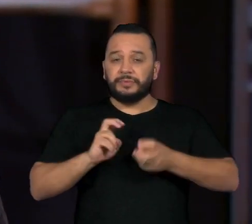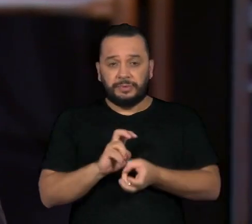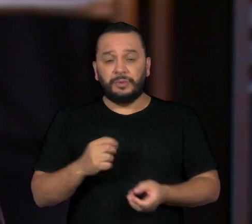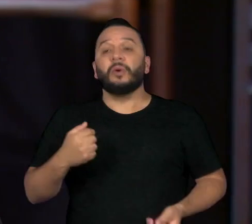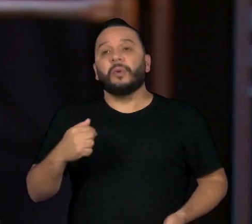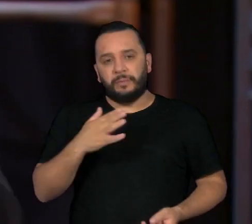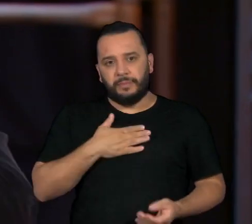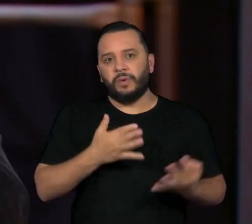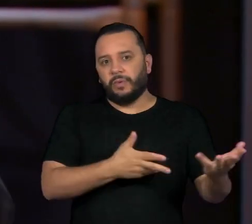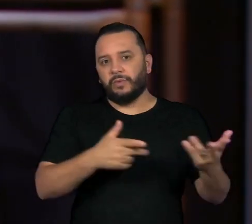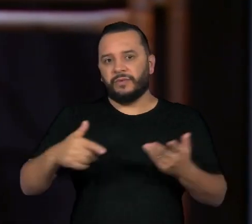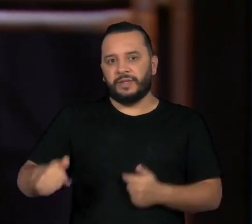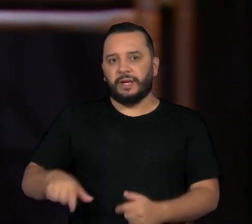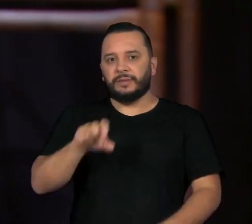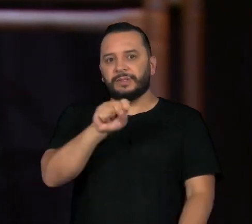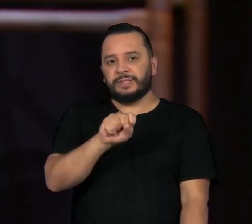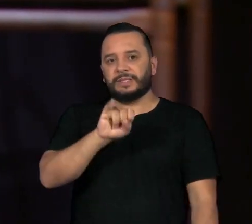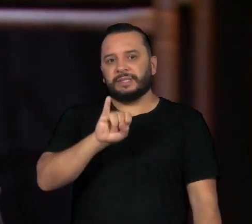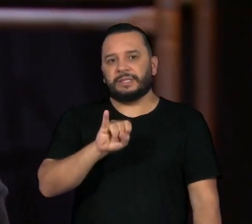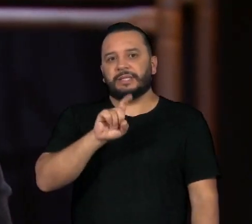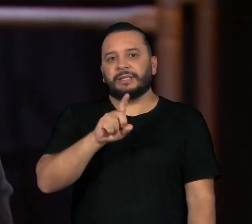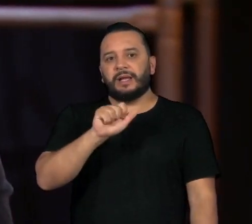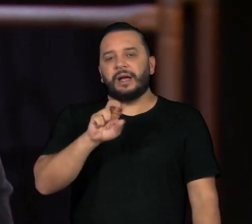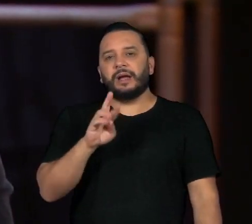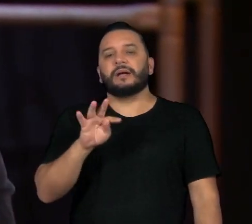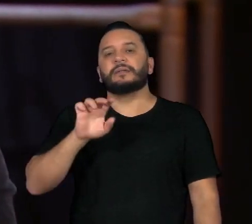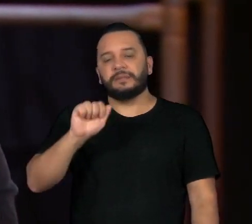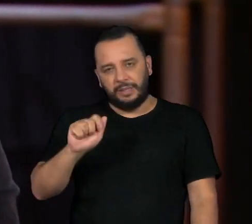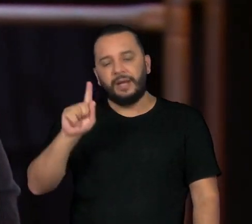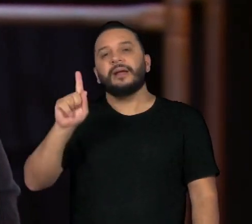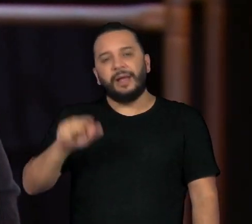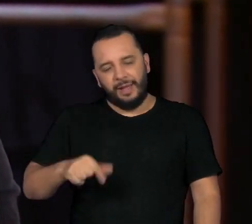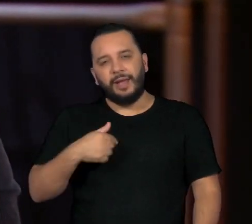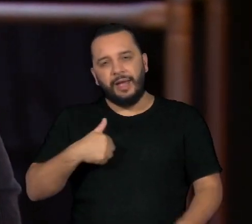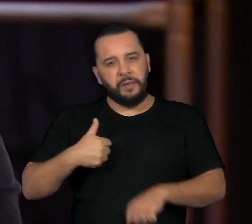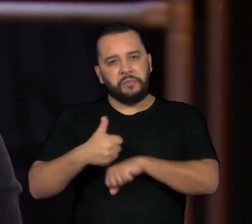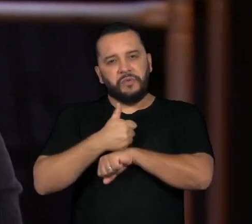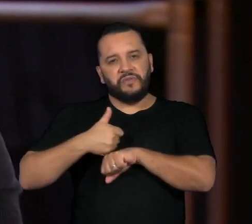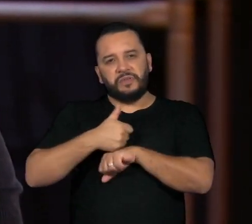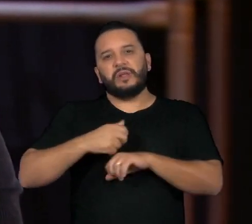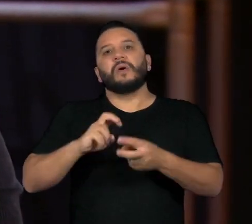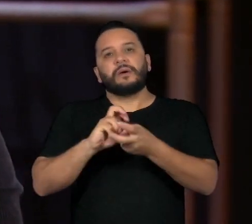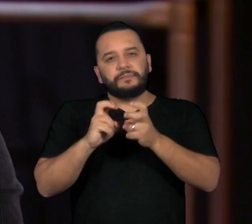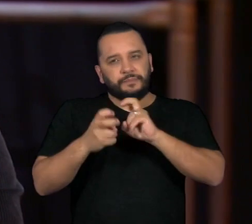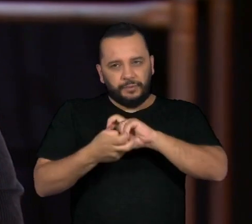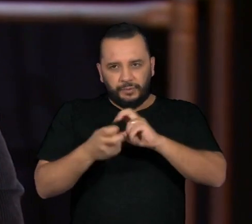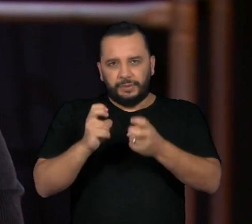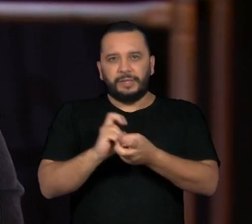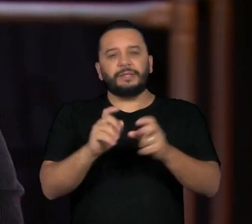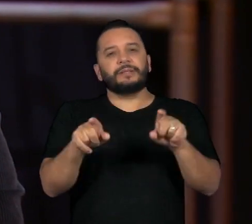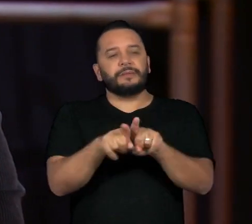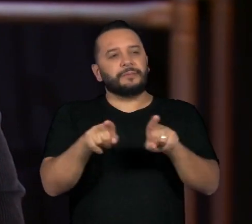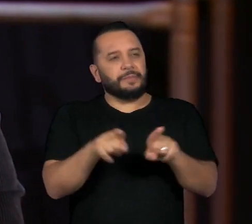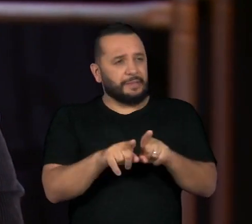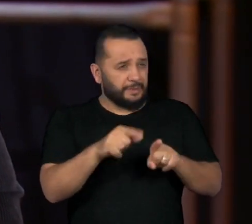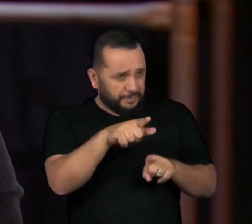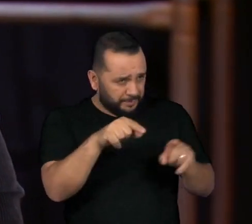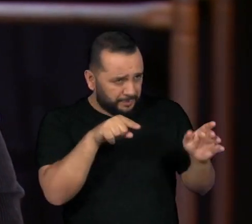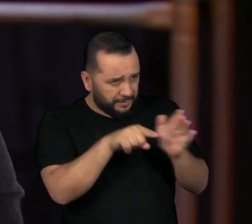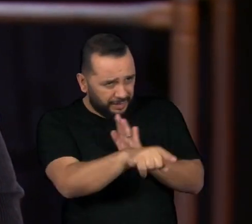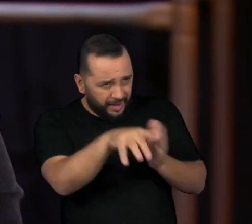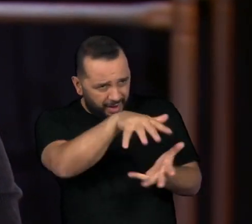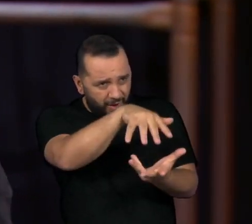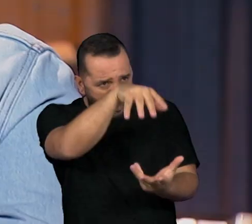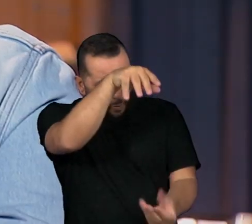Ribeiro, é contramestre de capoeira. Ô Siddhartha, e aí, esse negócio de alma existe